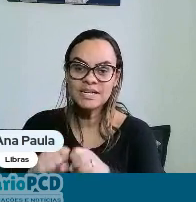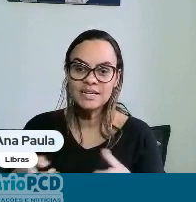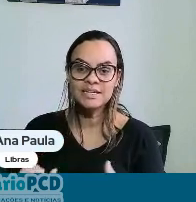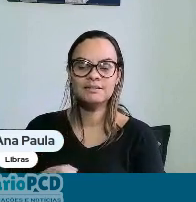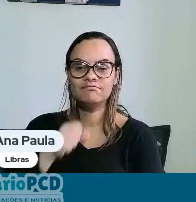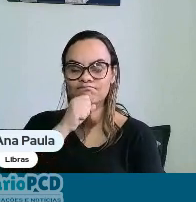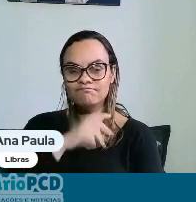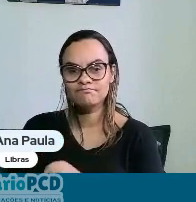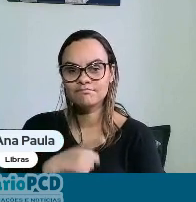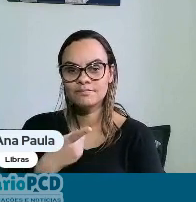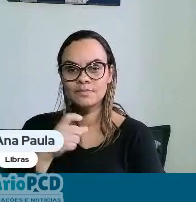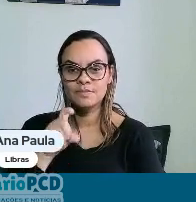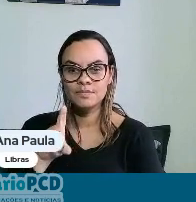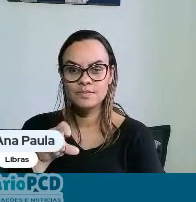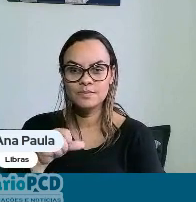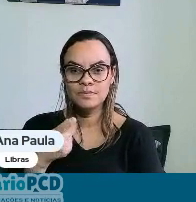até